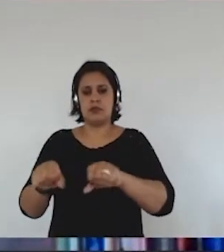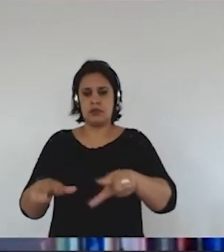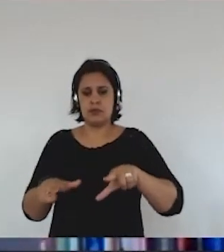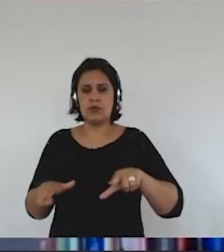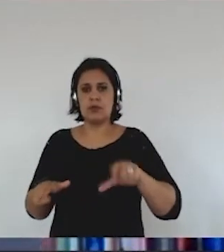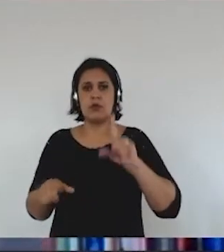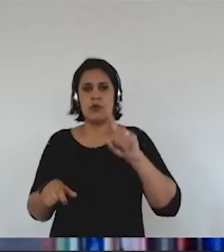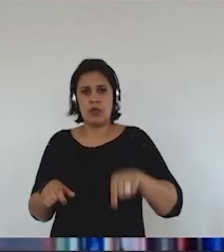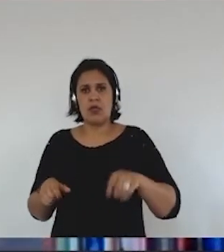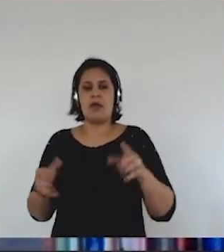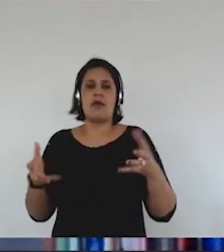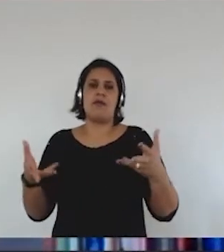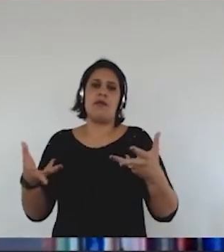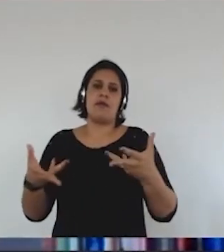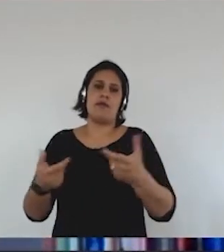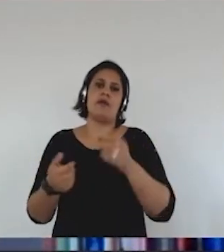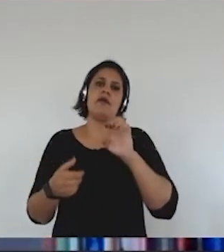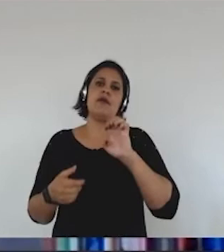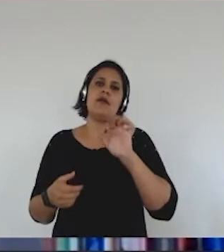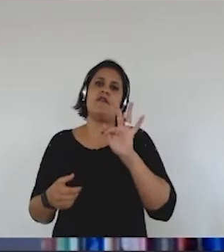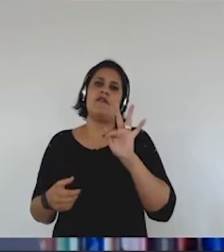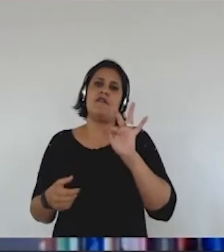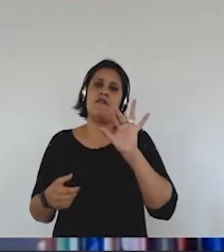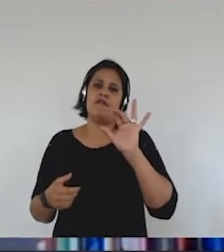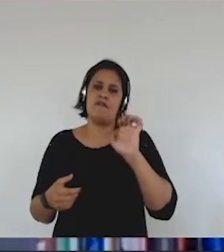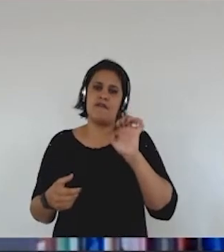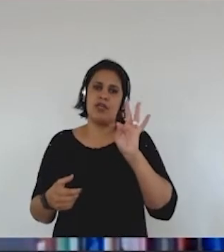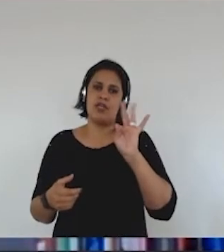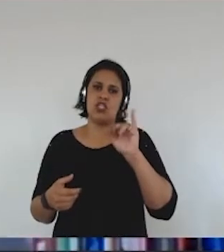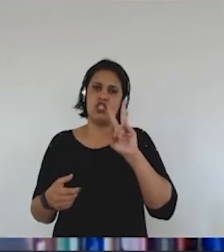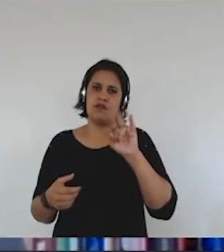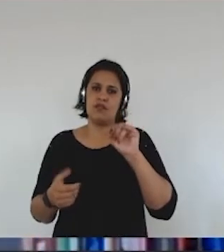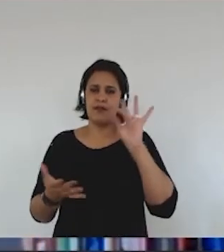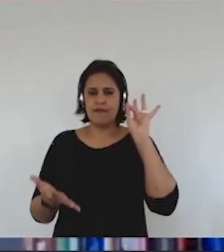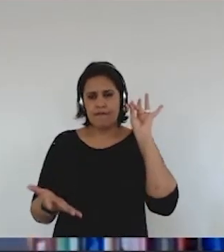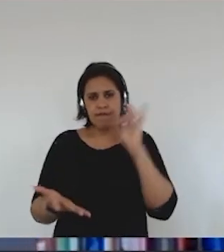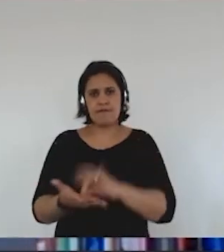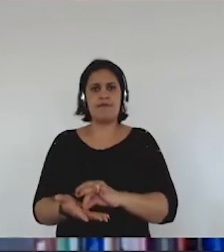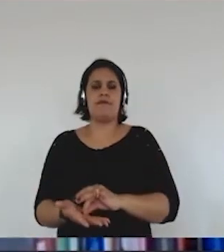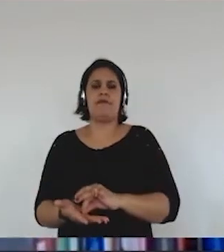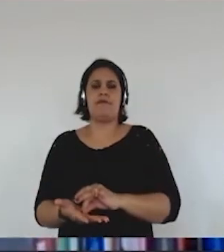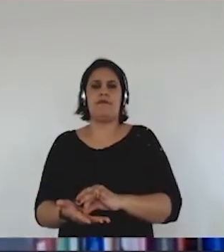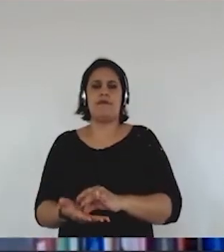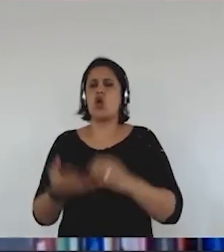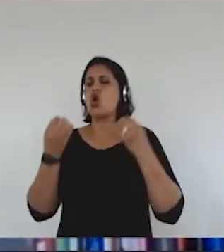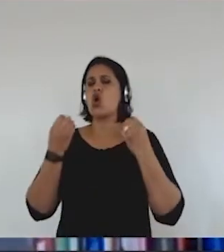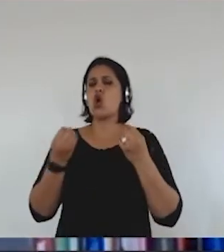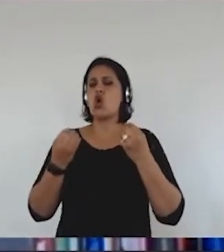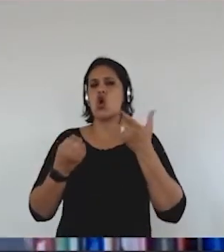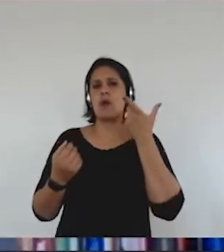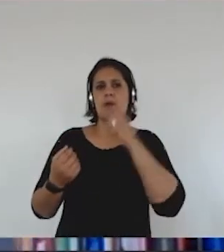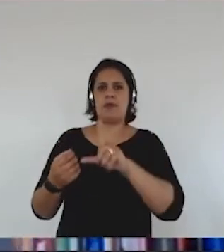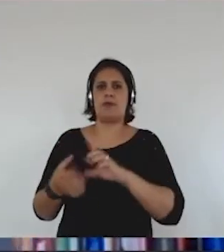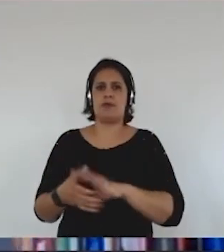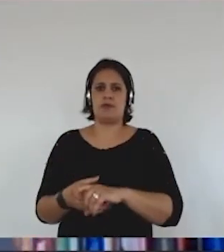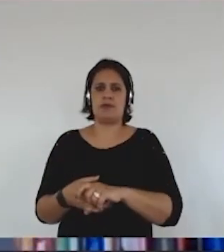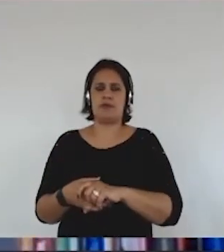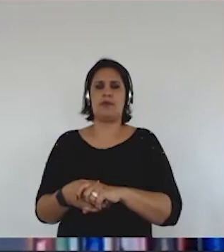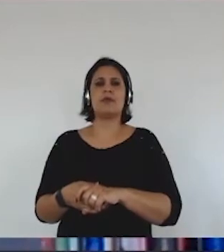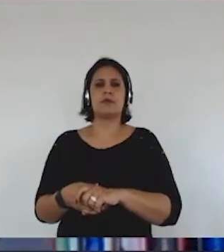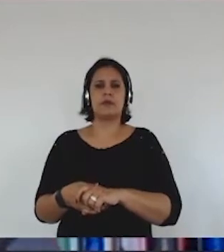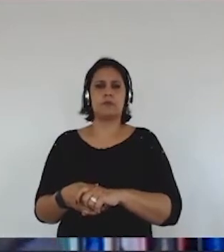é a efetividade. Como a gente pode ter uma efetividade de um determinado programa, seja ele